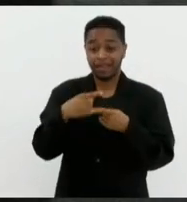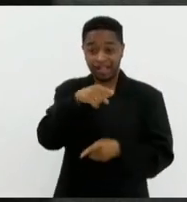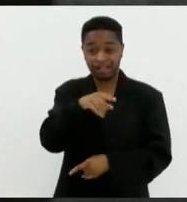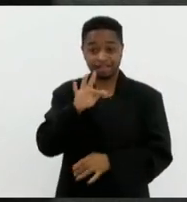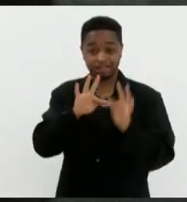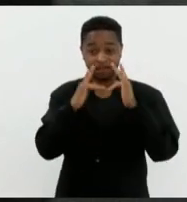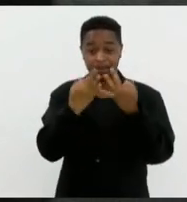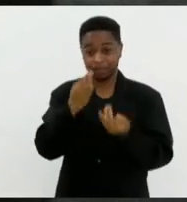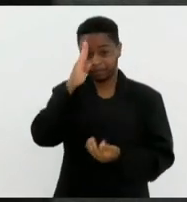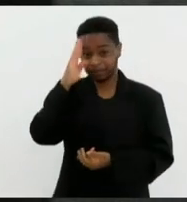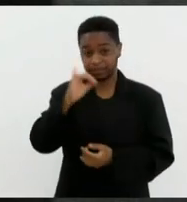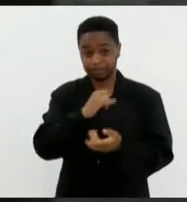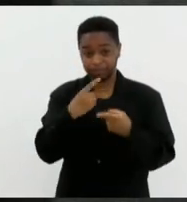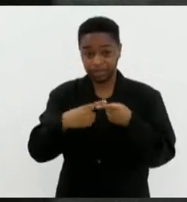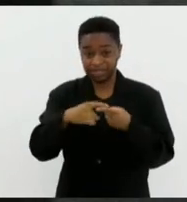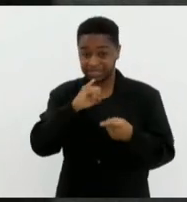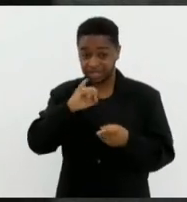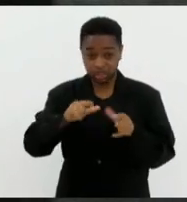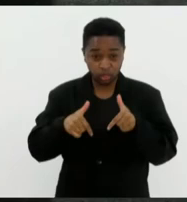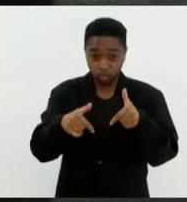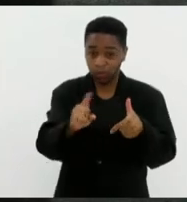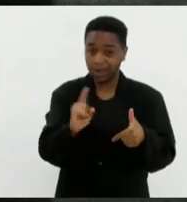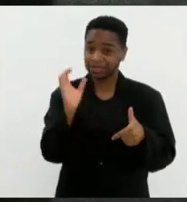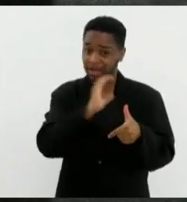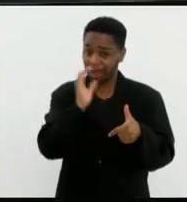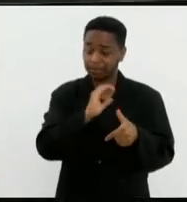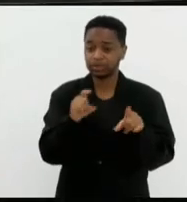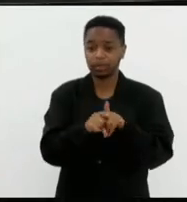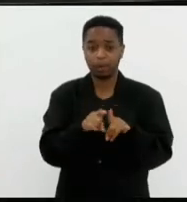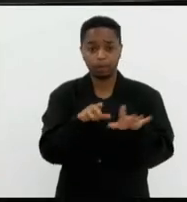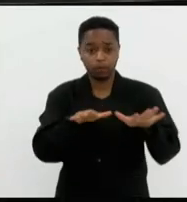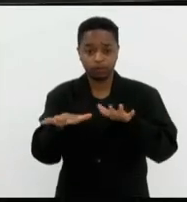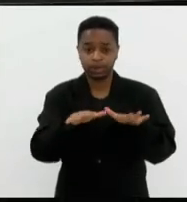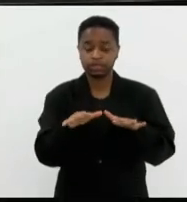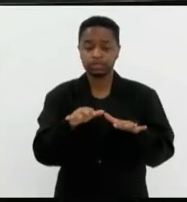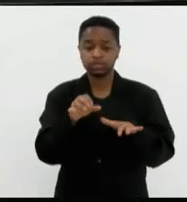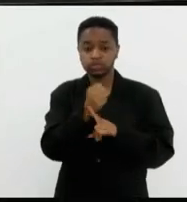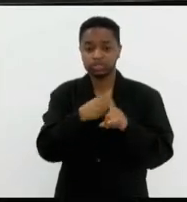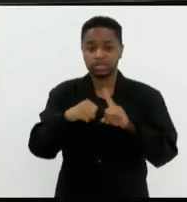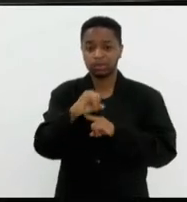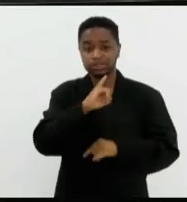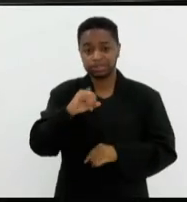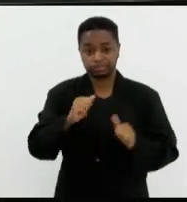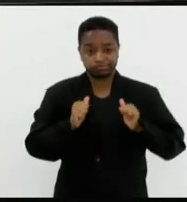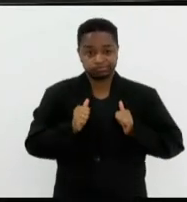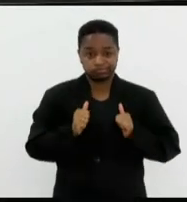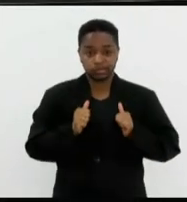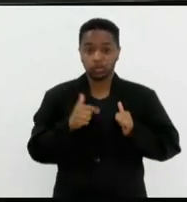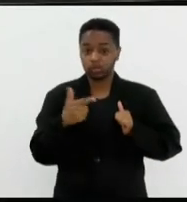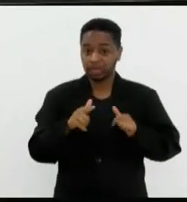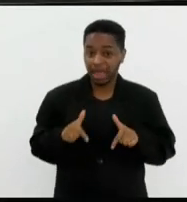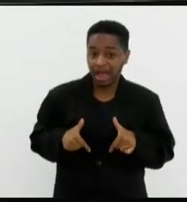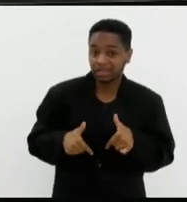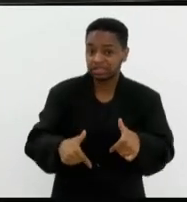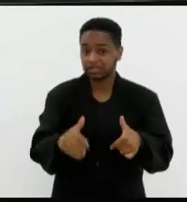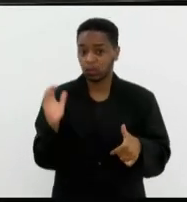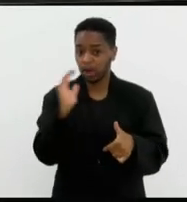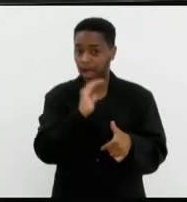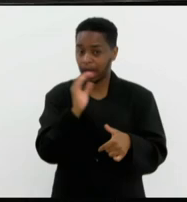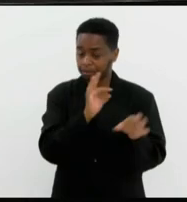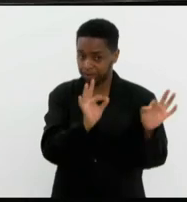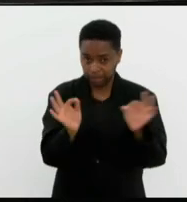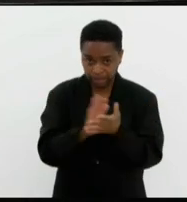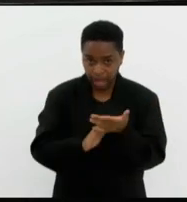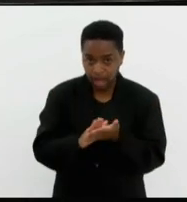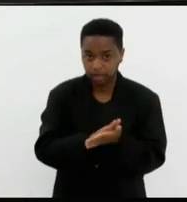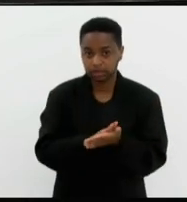com rapidez, se não tivesse tido os movimentos sociais e não tivesse tido a ação de rapidez para que